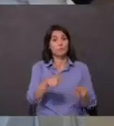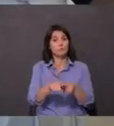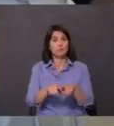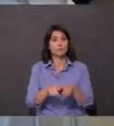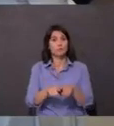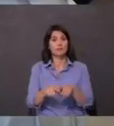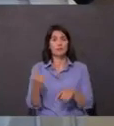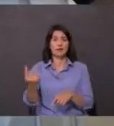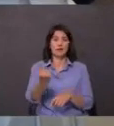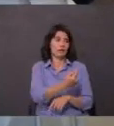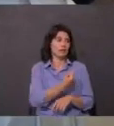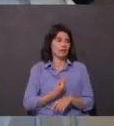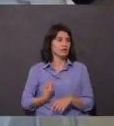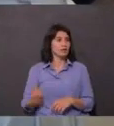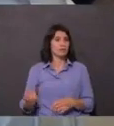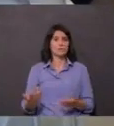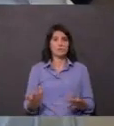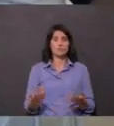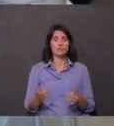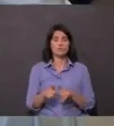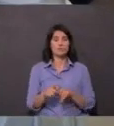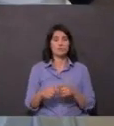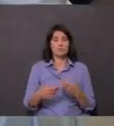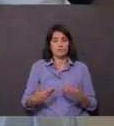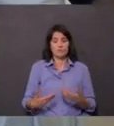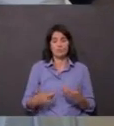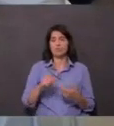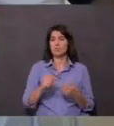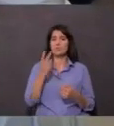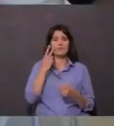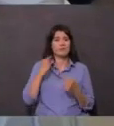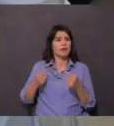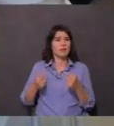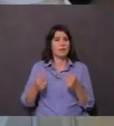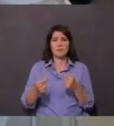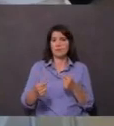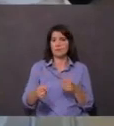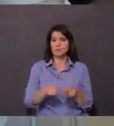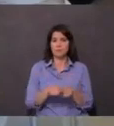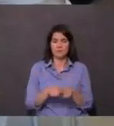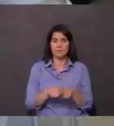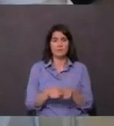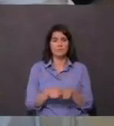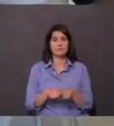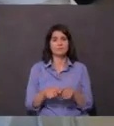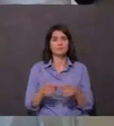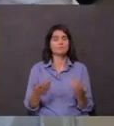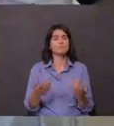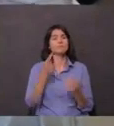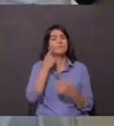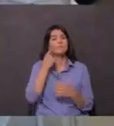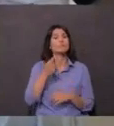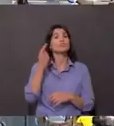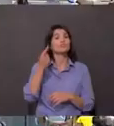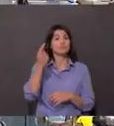a cada um de nós, hoje e em cada dia das nossas vidas, de forma especial,